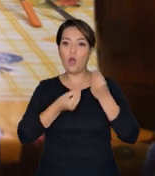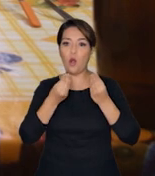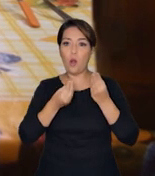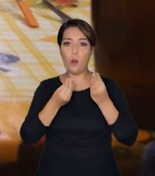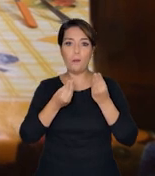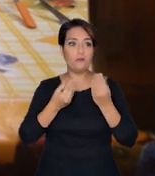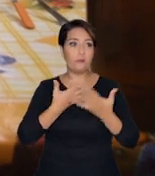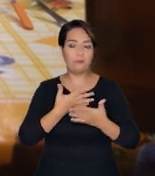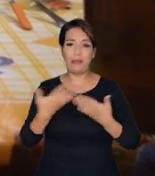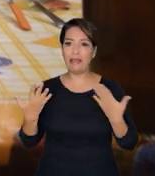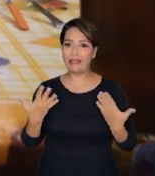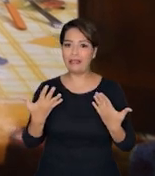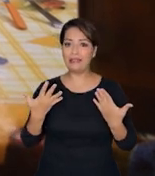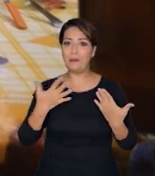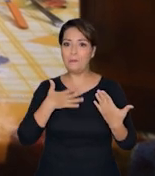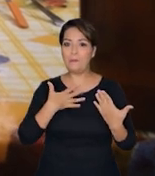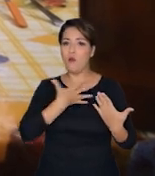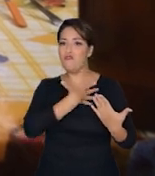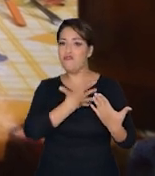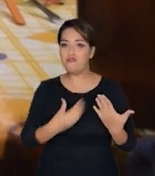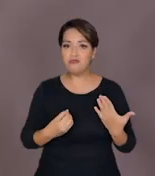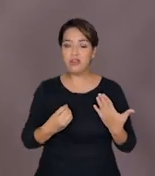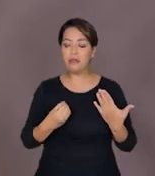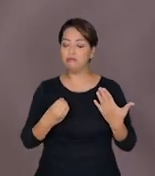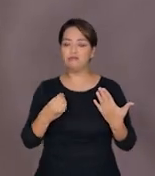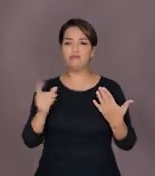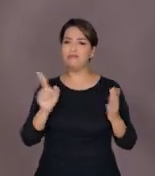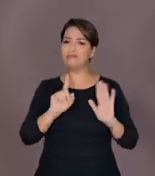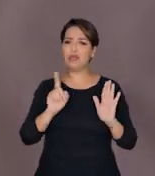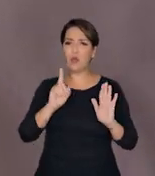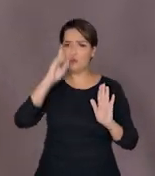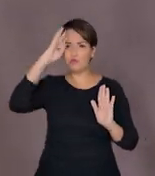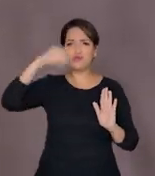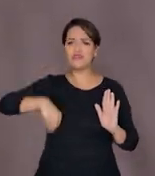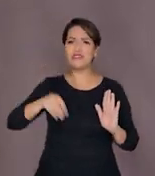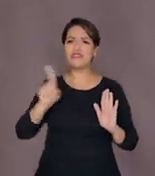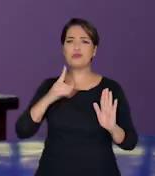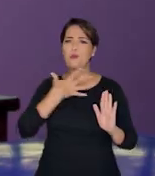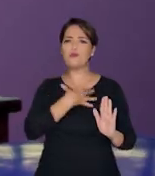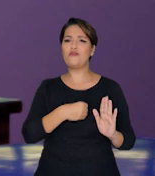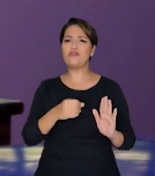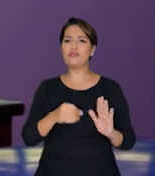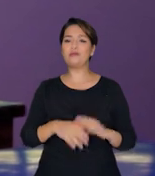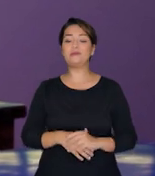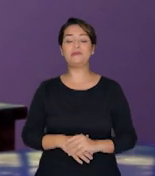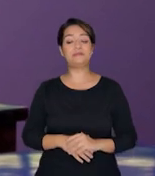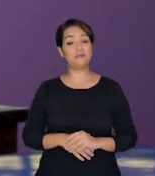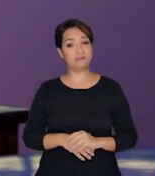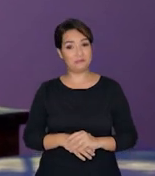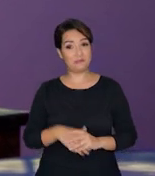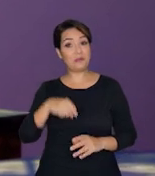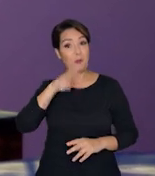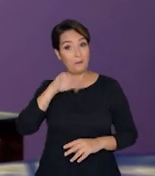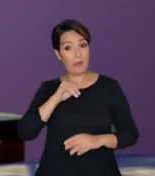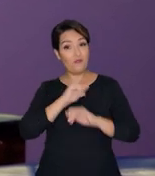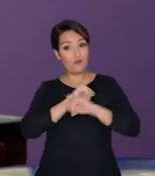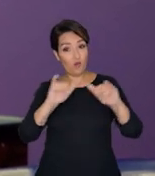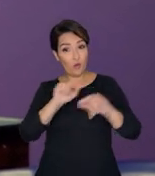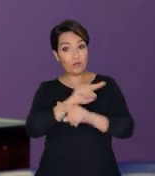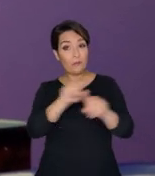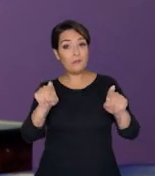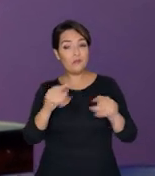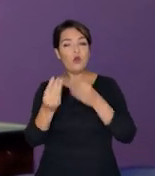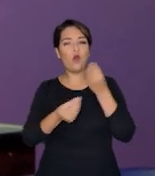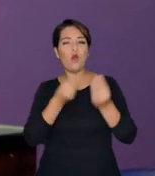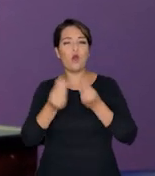escola, que meus filhos não iam mais para a escola, que meus filhos iam ficar rebeldes, mas em nenhum momento eu desisti deles. Ô mãe, deixa eu te contar o que a gente